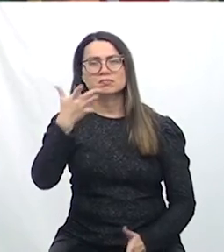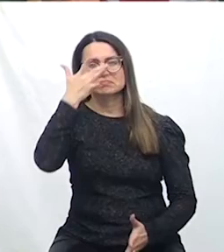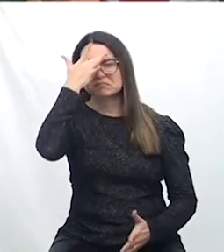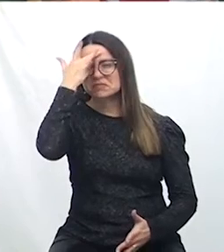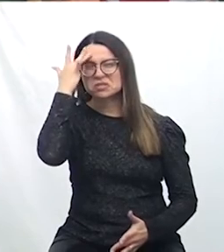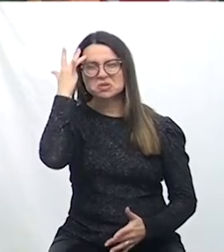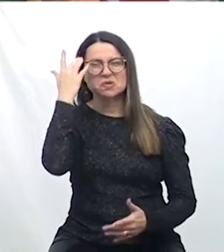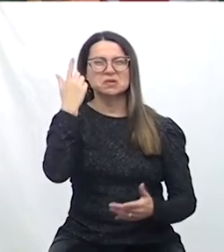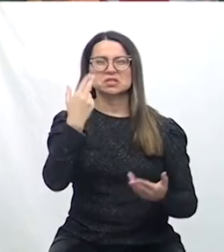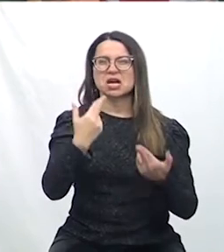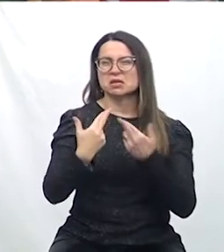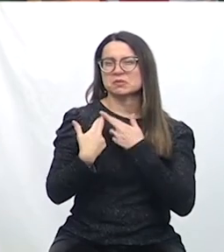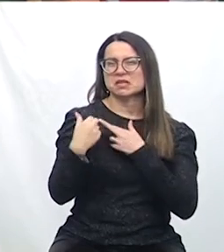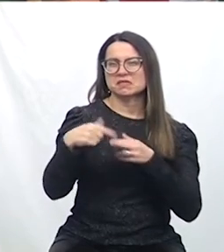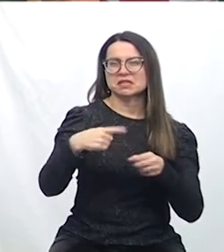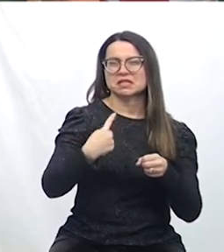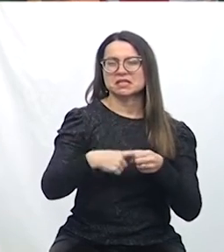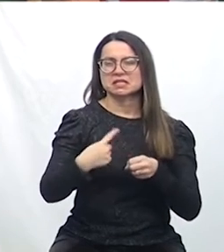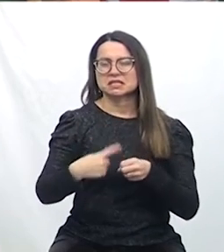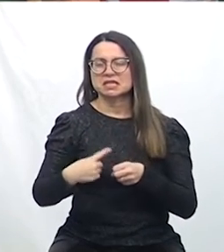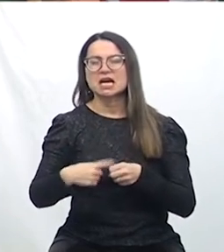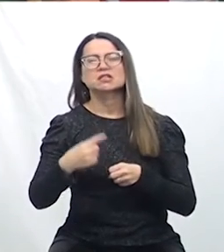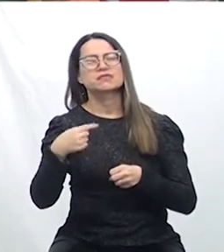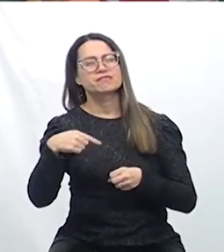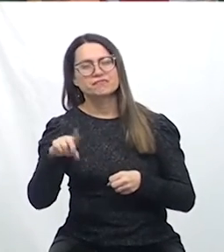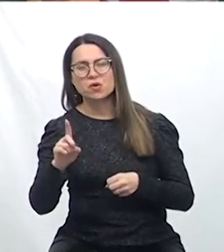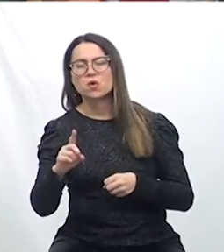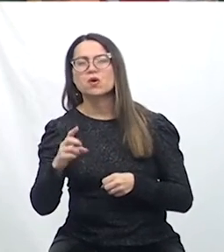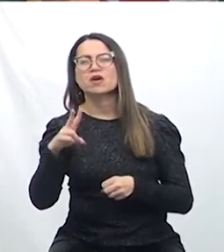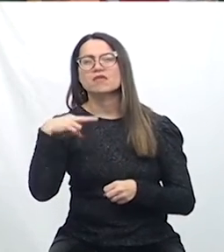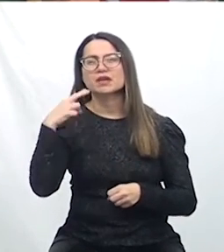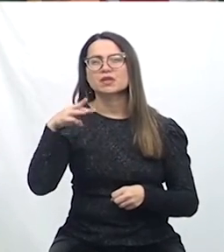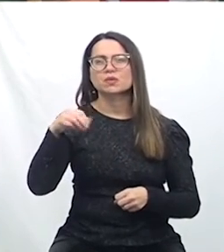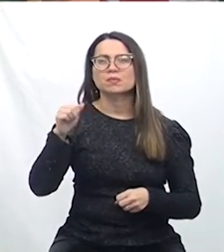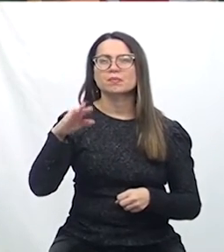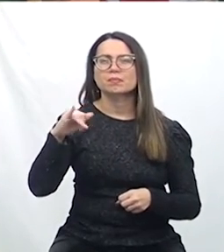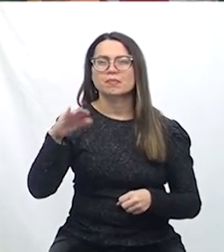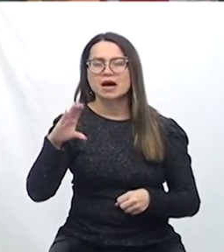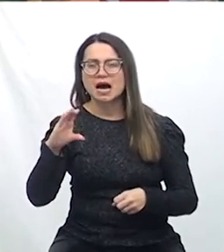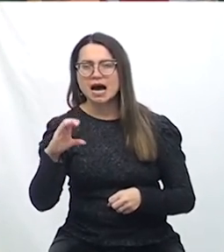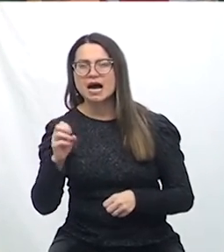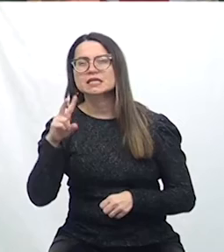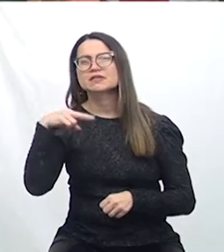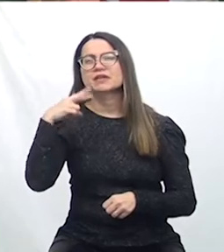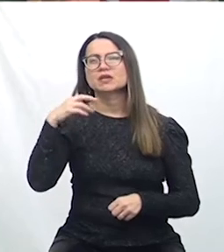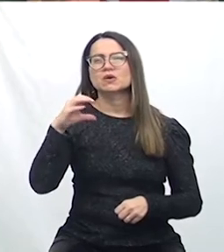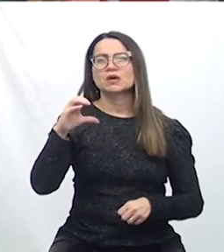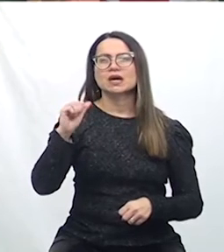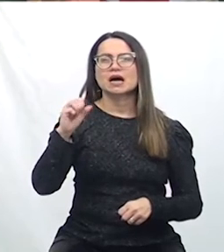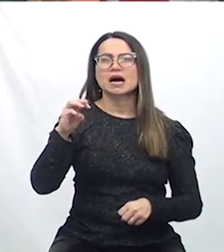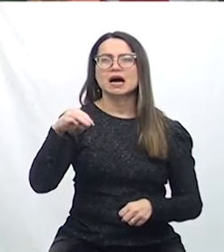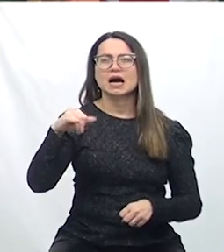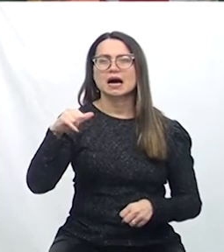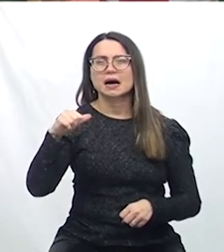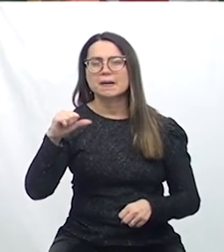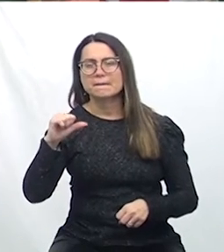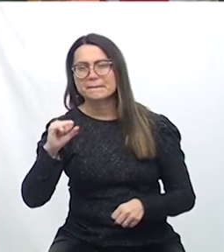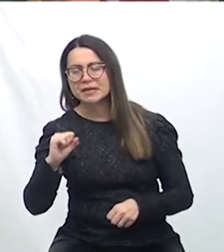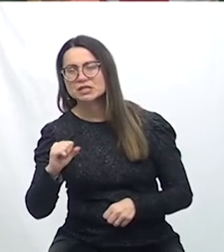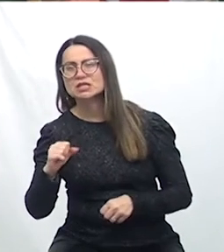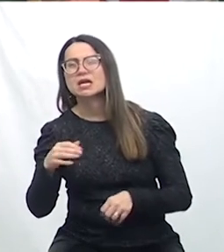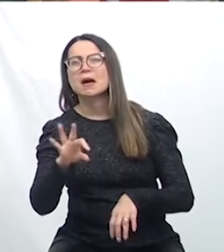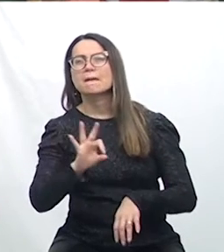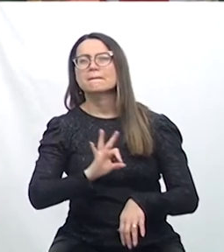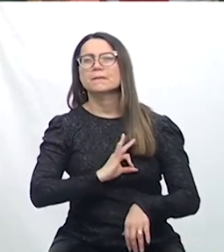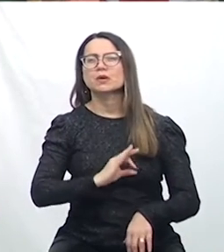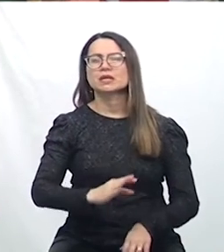estava o Exército, estava o vereador Márcio, estava o vereador Kaminski também, estava a Polícia